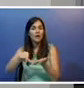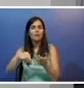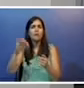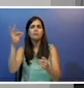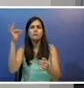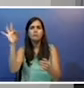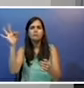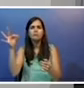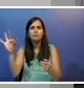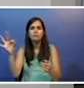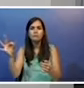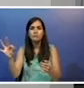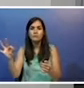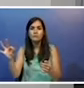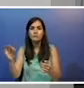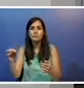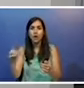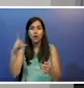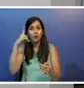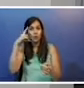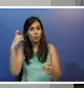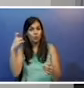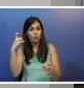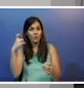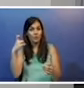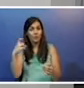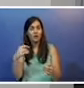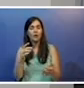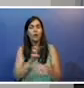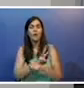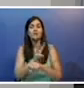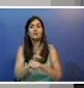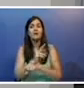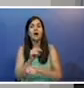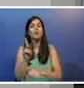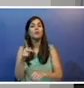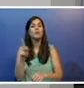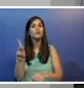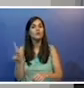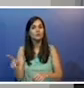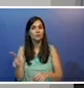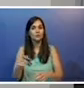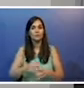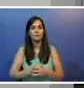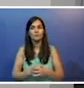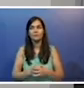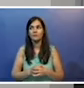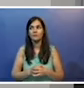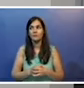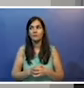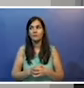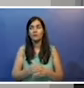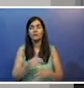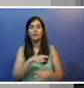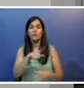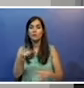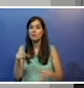itens. Tem dúvida? Entre em contato com o professor tutor de vocês. Então, vocês têm